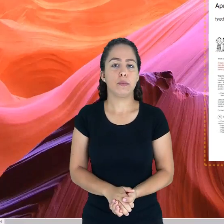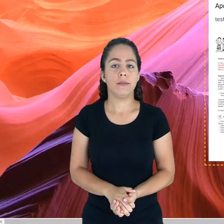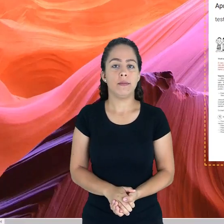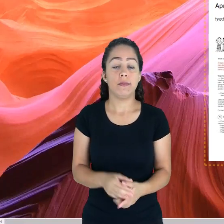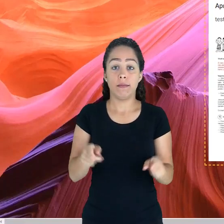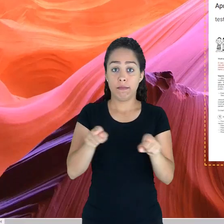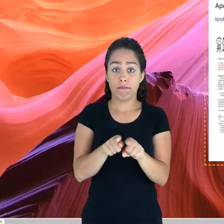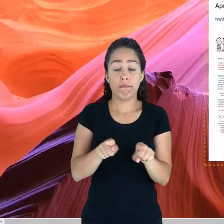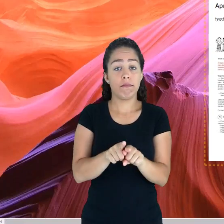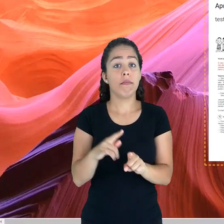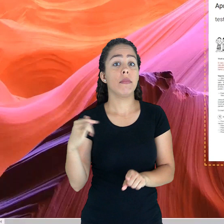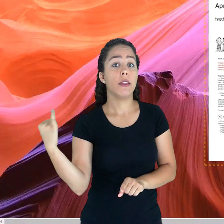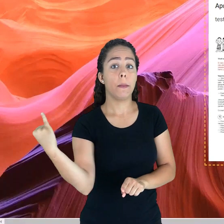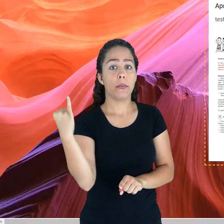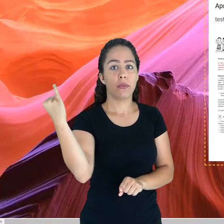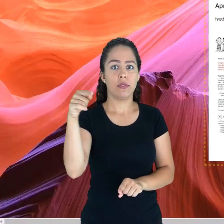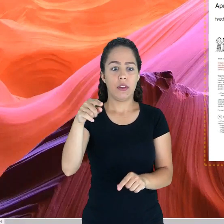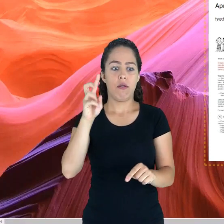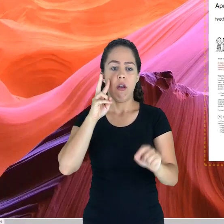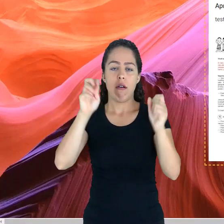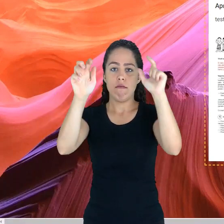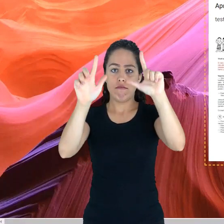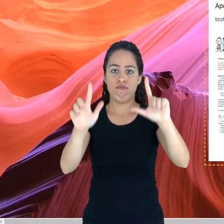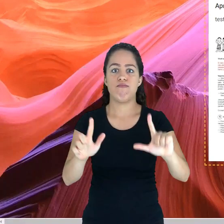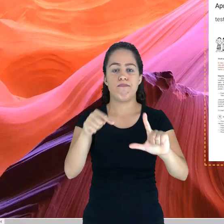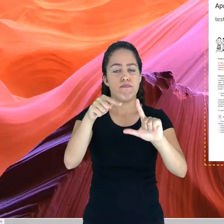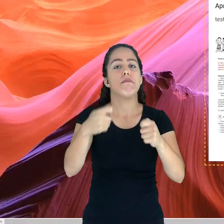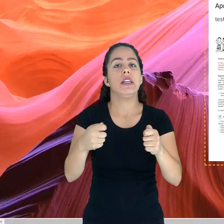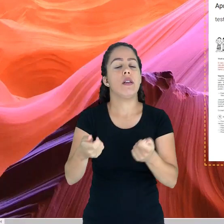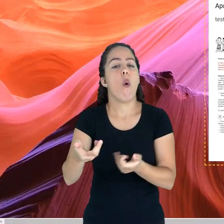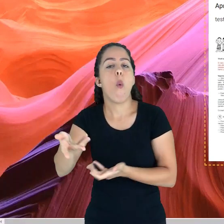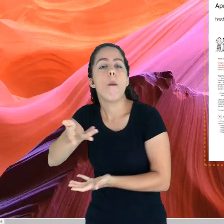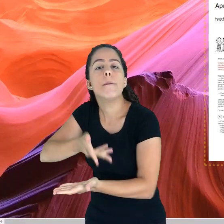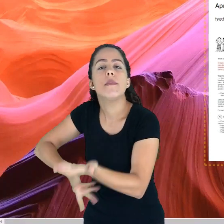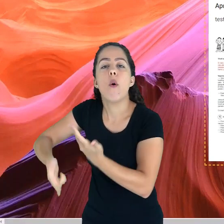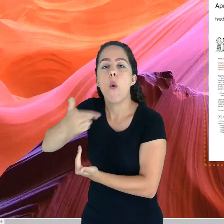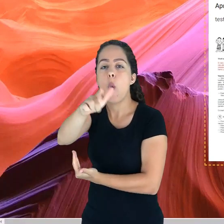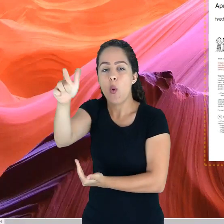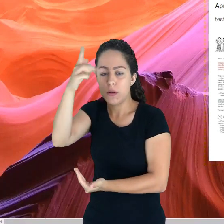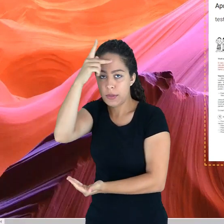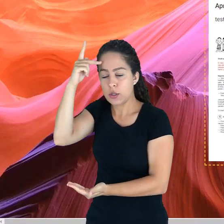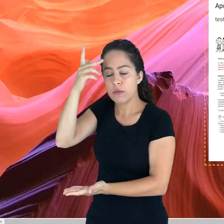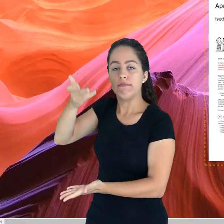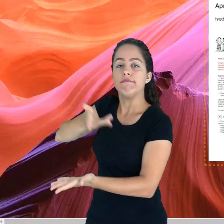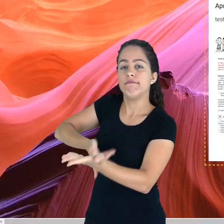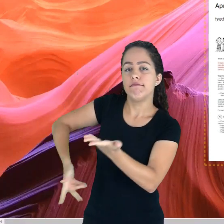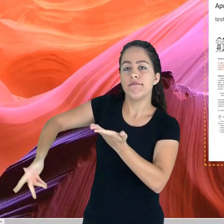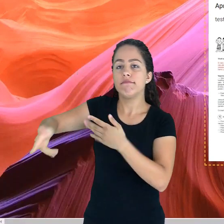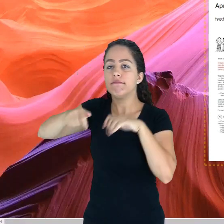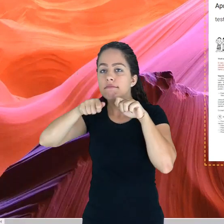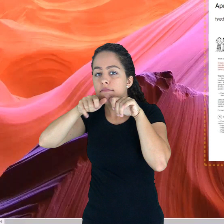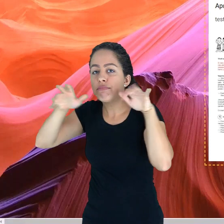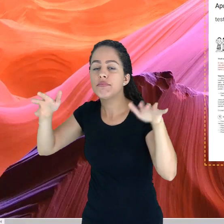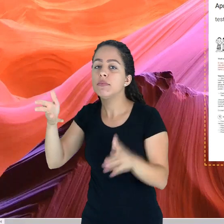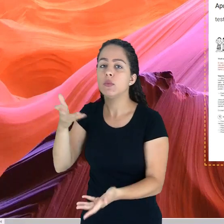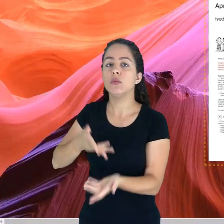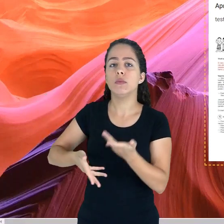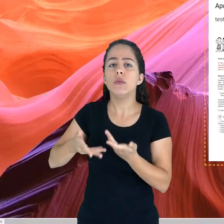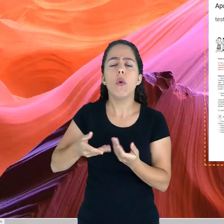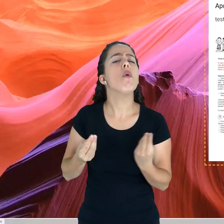precisa compartilhar esse seu mural com outras pessoas. E aí, como é que a gente faz isso? No